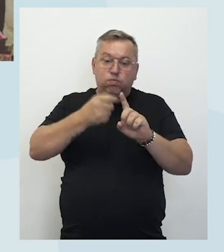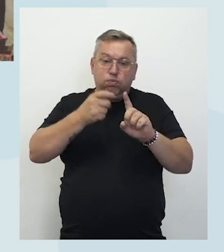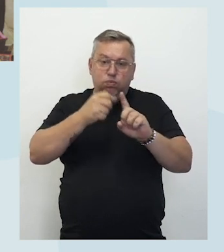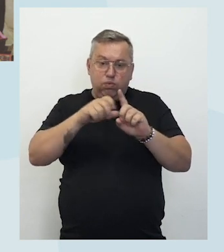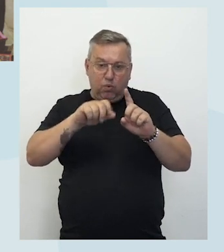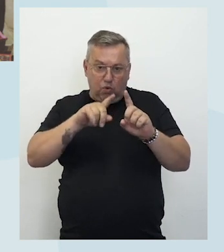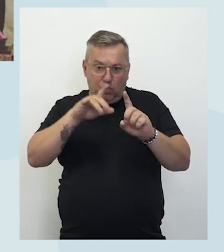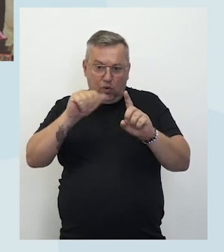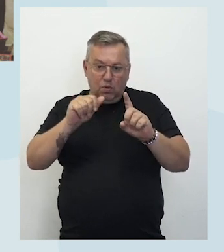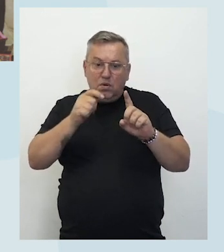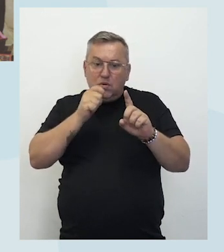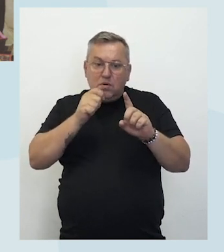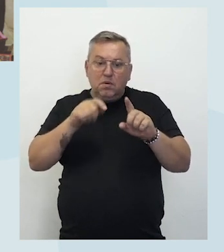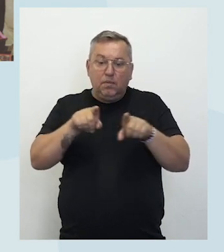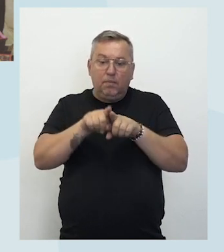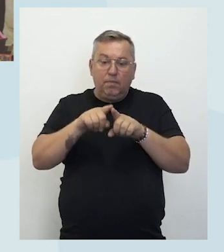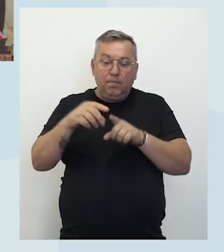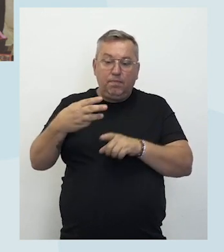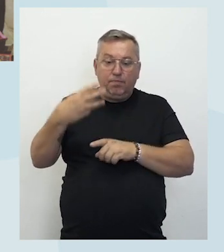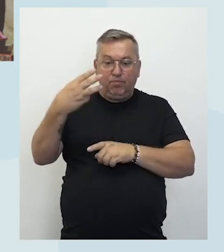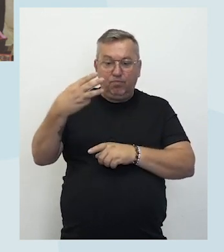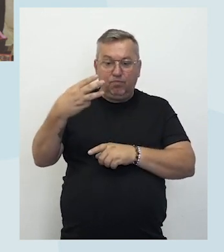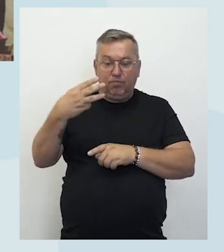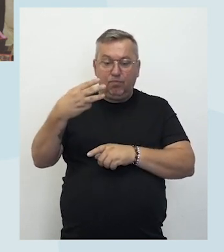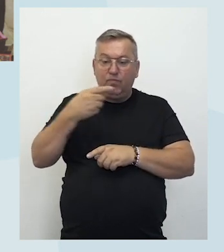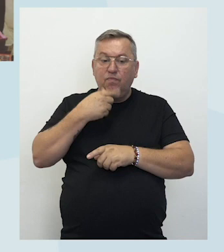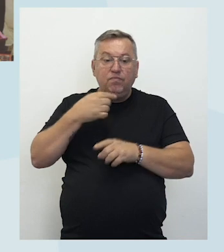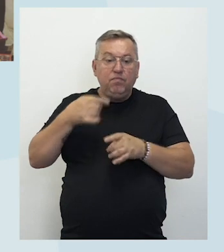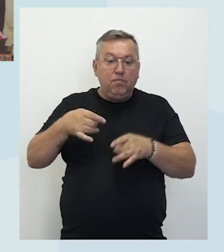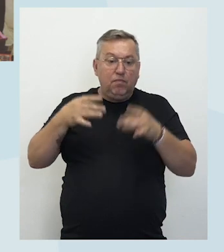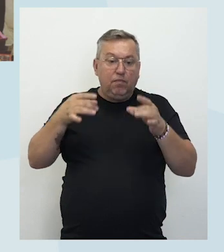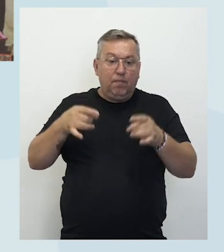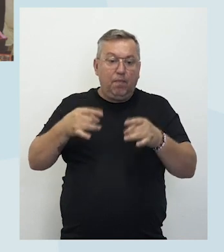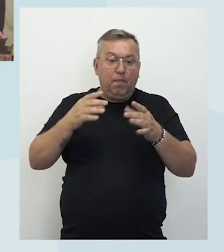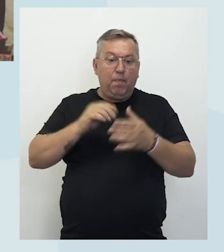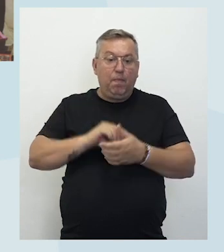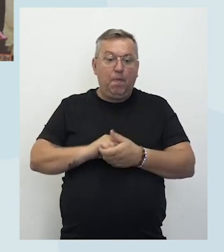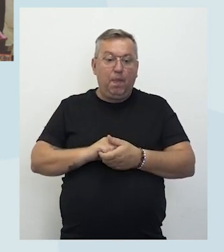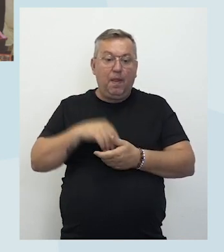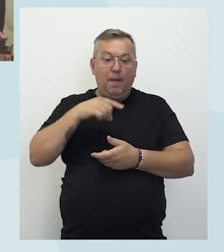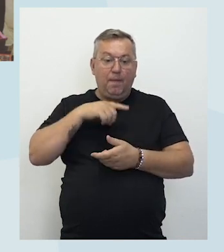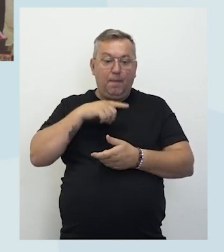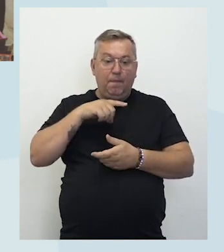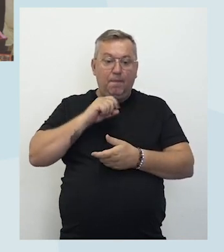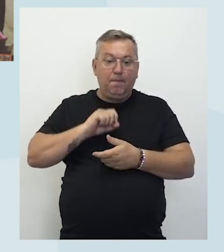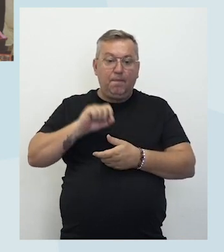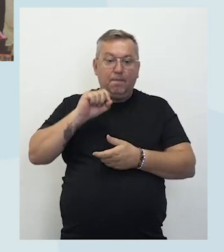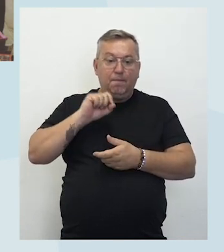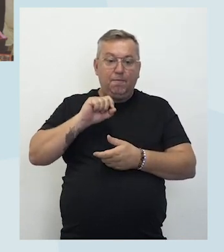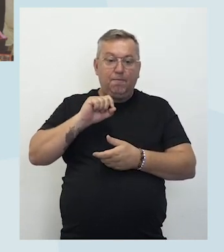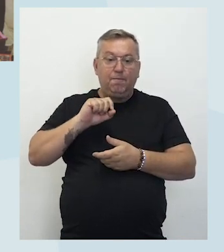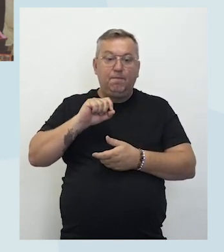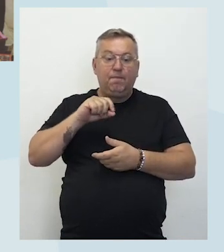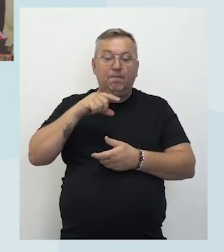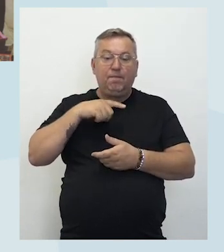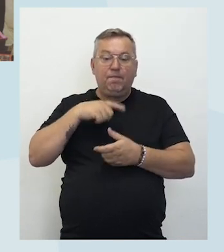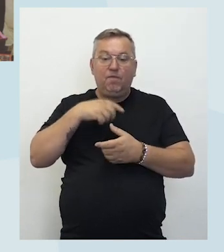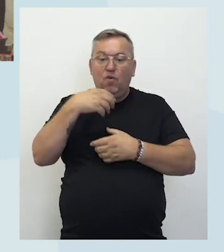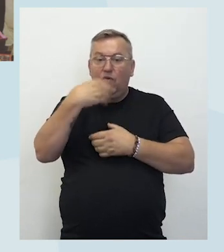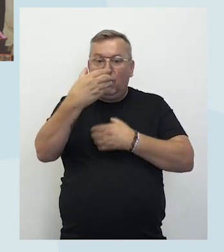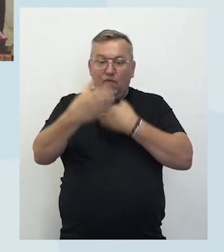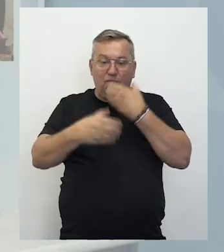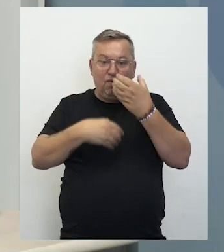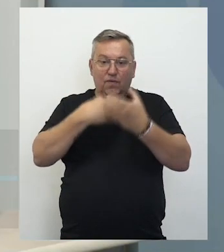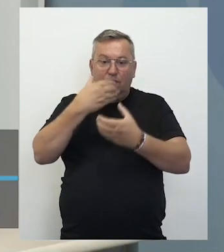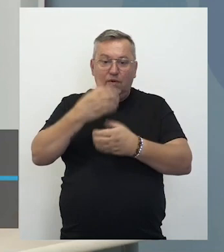de proteção. E a terceira imagem, a gente tem o vendedor, né, a gente tem uma banca de frutas, né, com